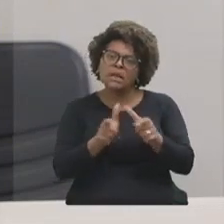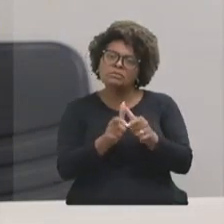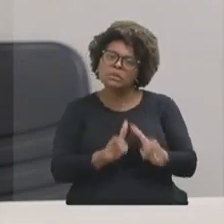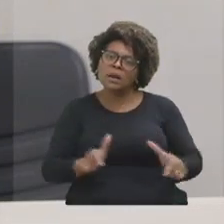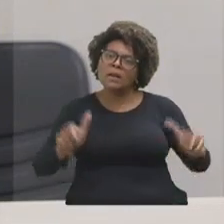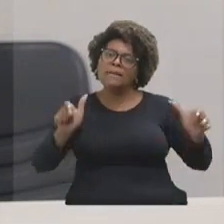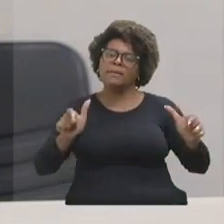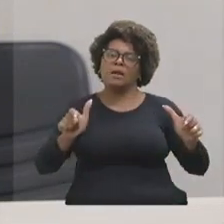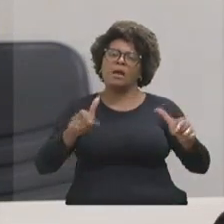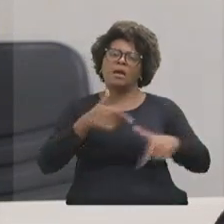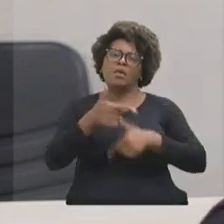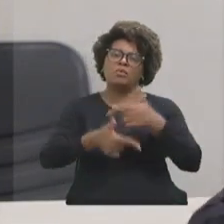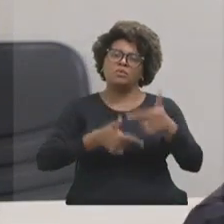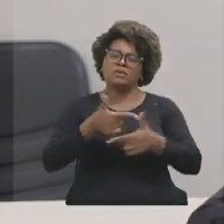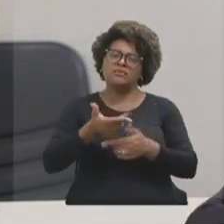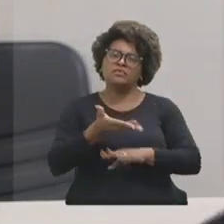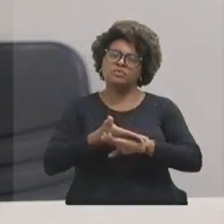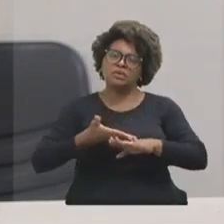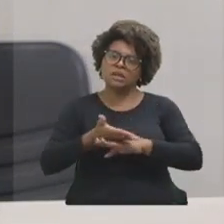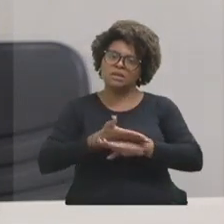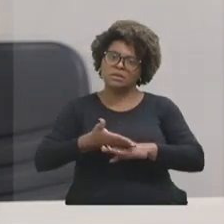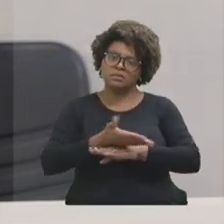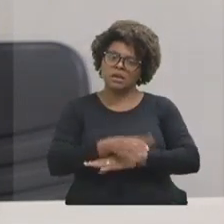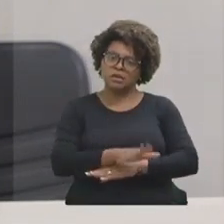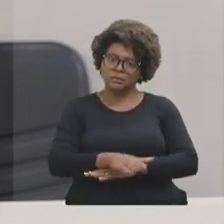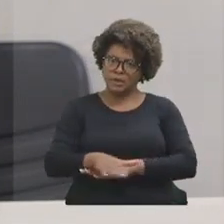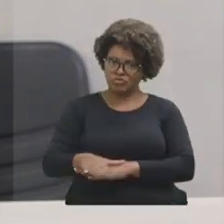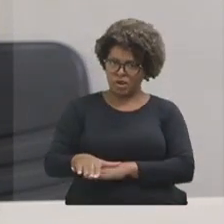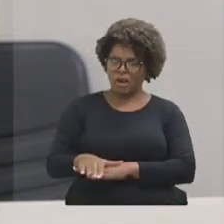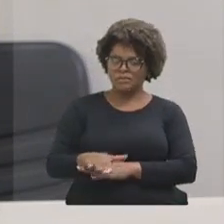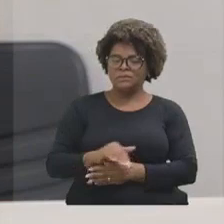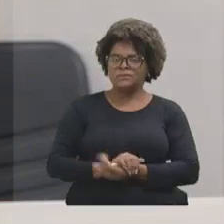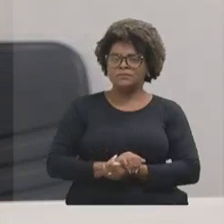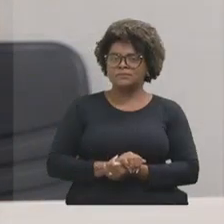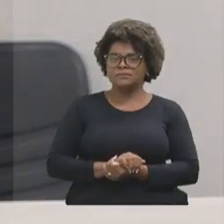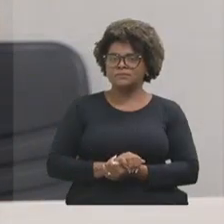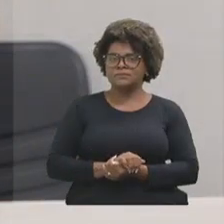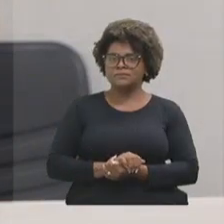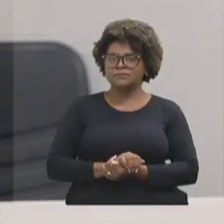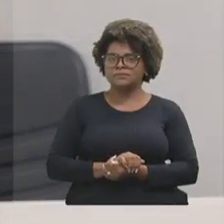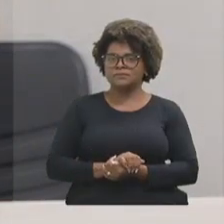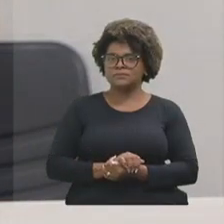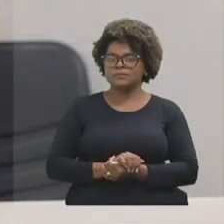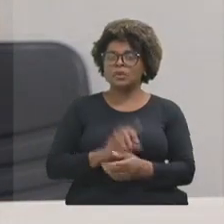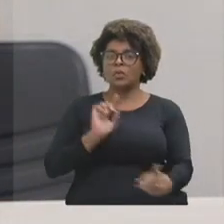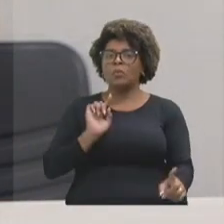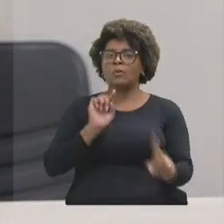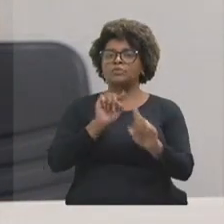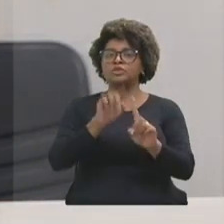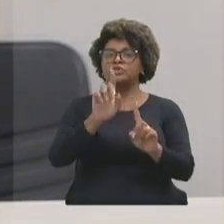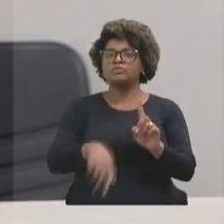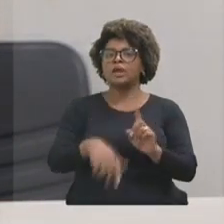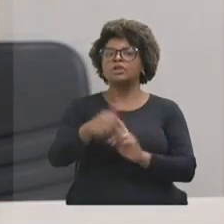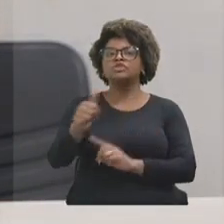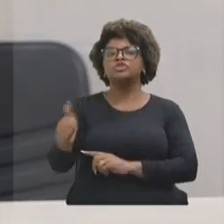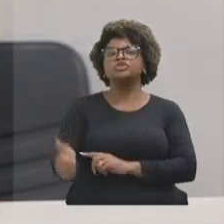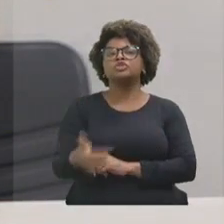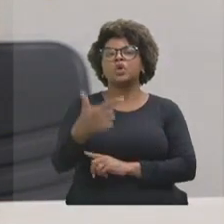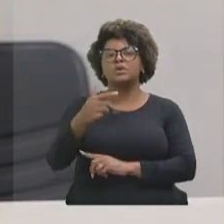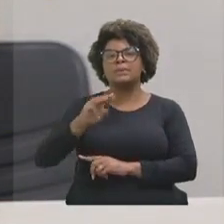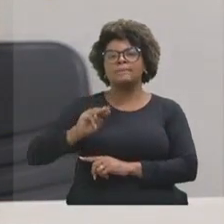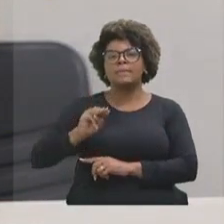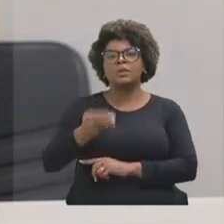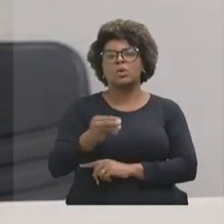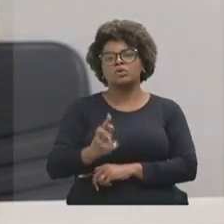de Pediatria no Hospital Universitário a nossa expectativa são de 12 milhões de reais no convênio